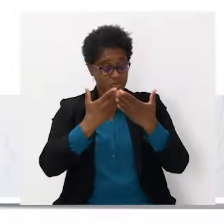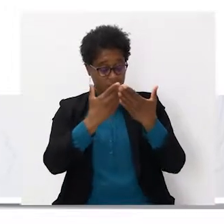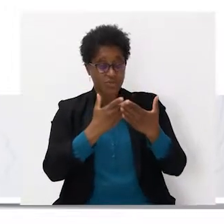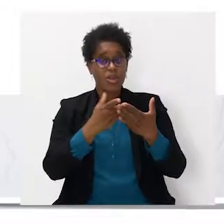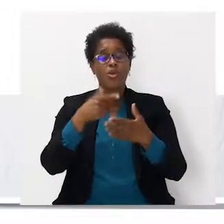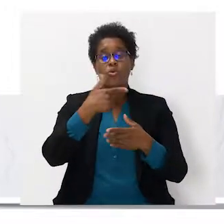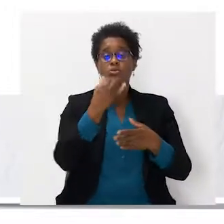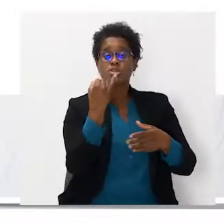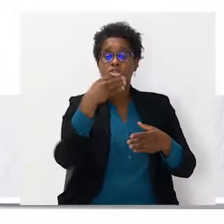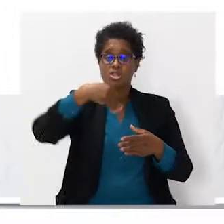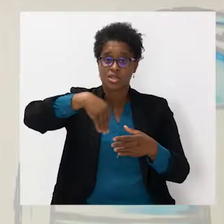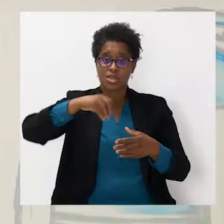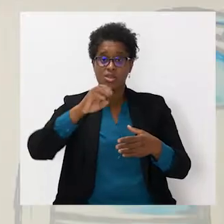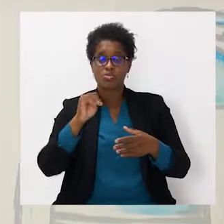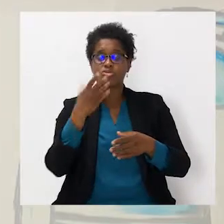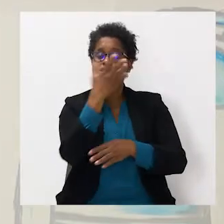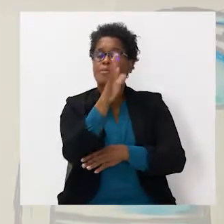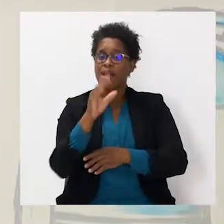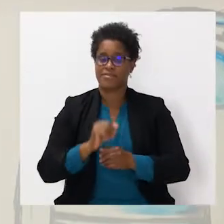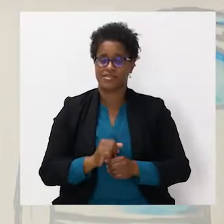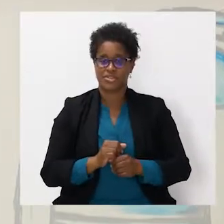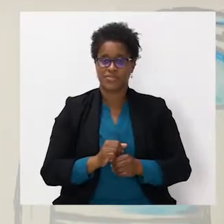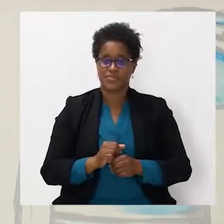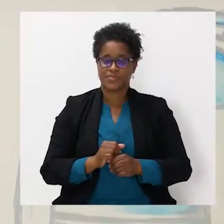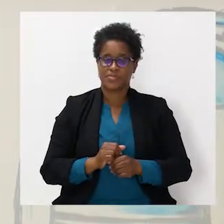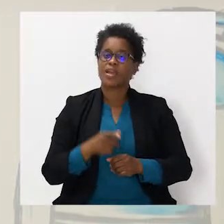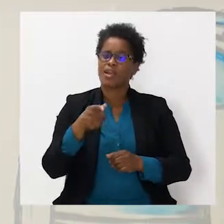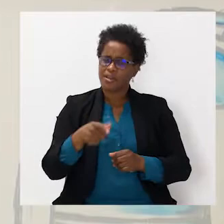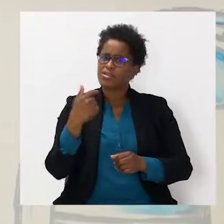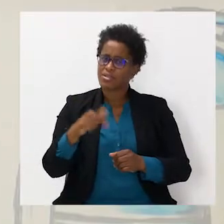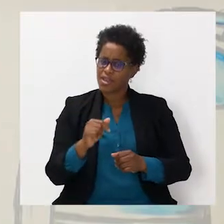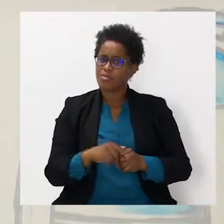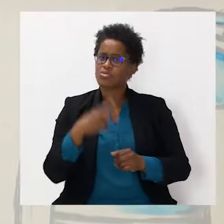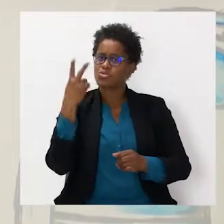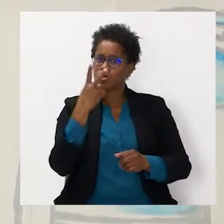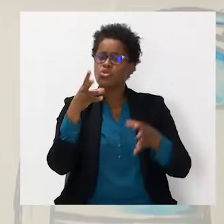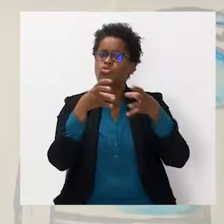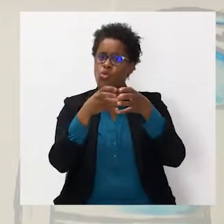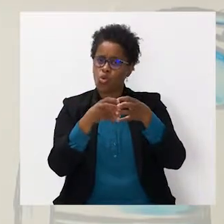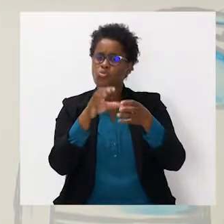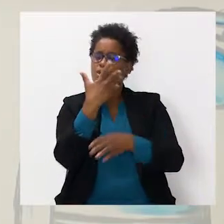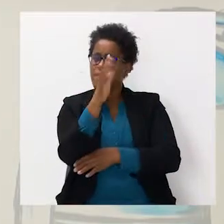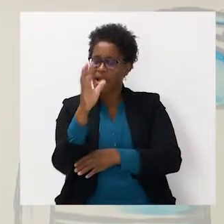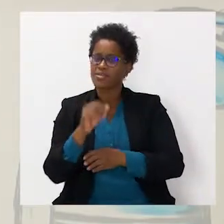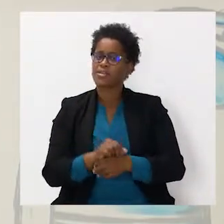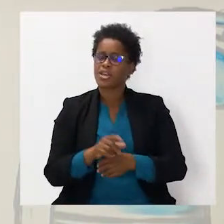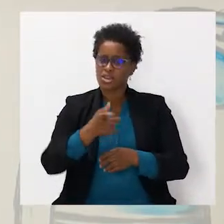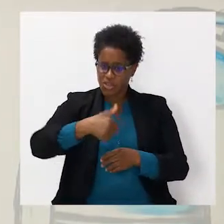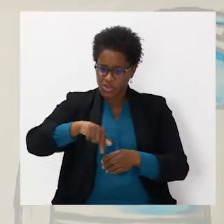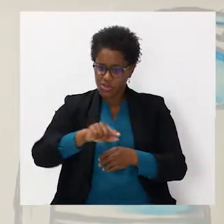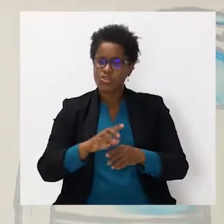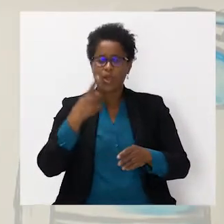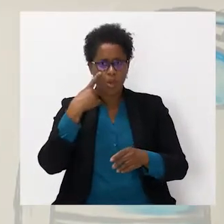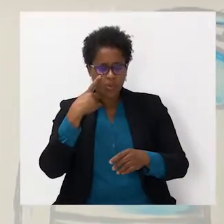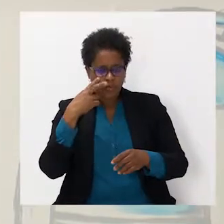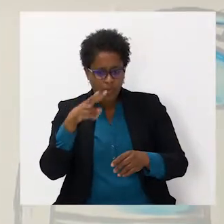os tipos de plantas. Os tipos de plantas. Aqui temos dois grupos de plantas que vamos